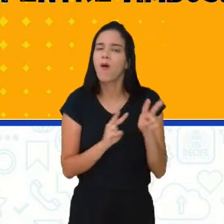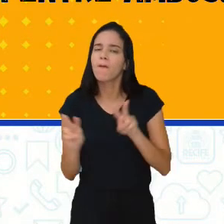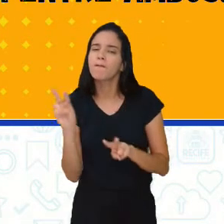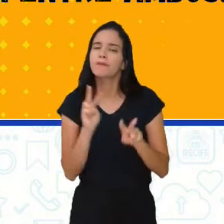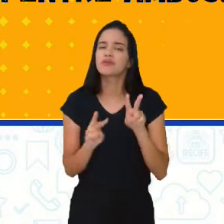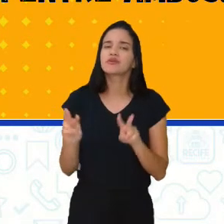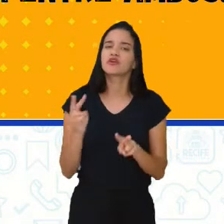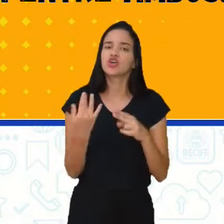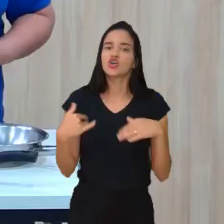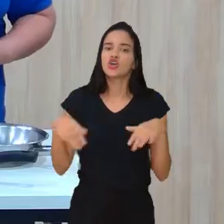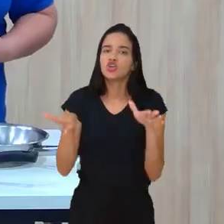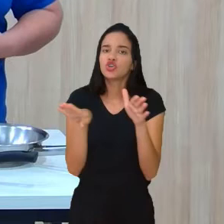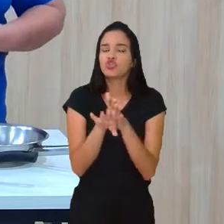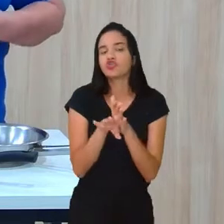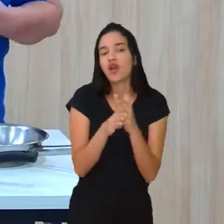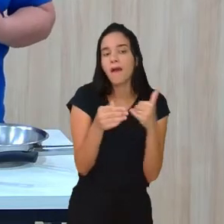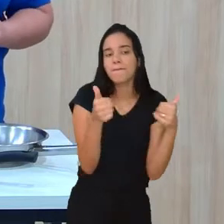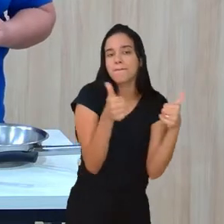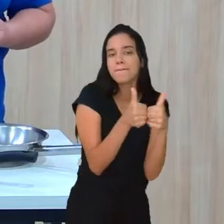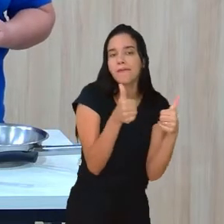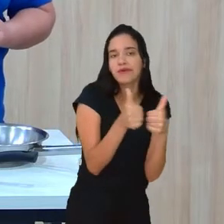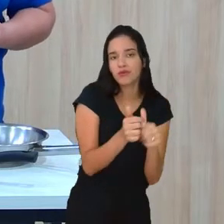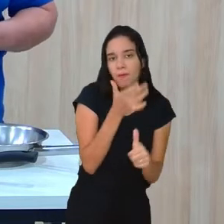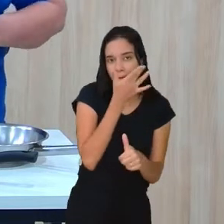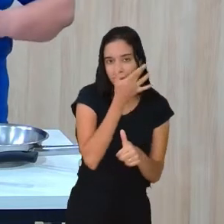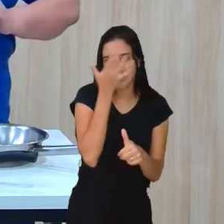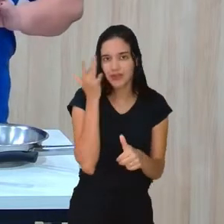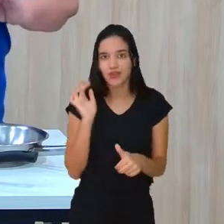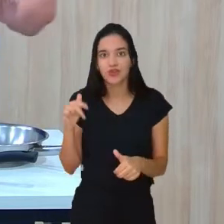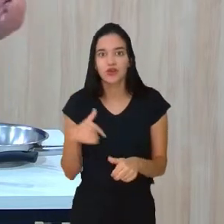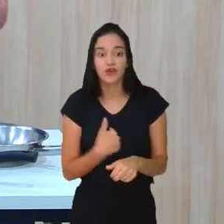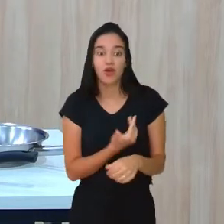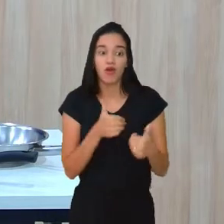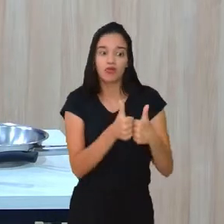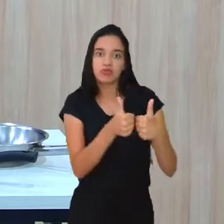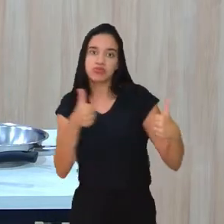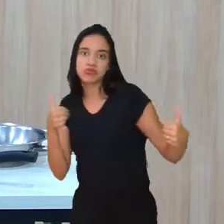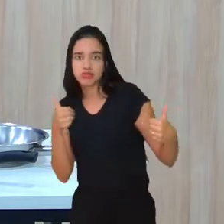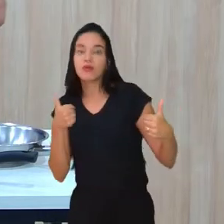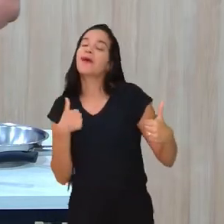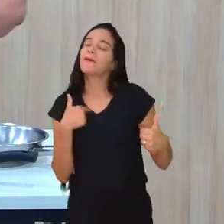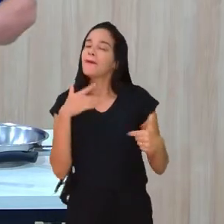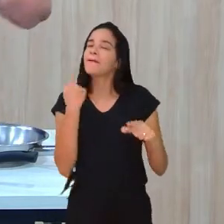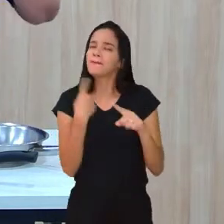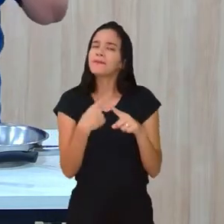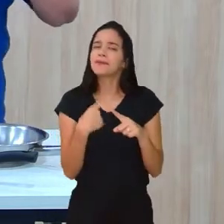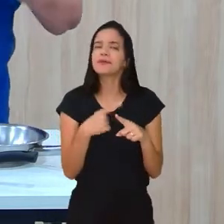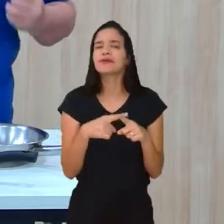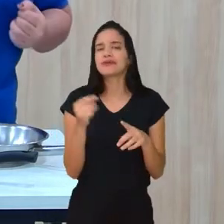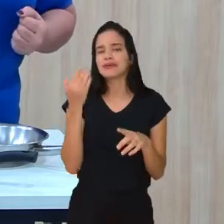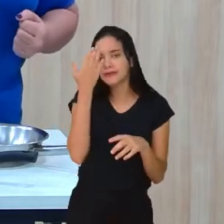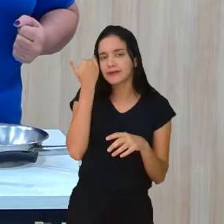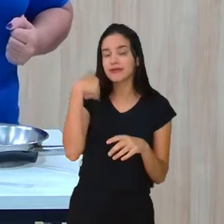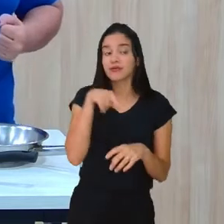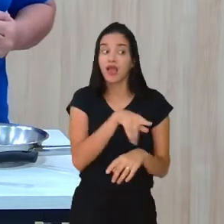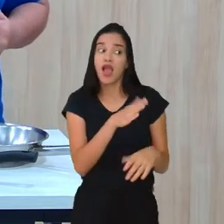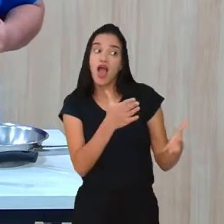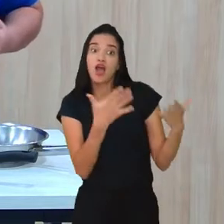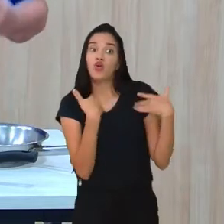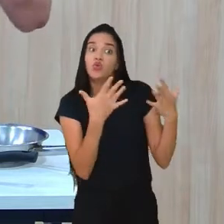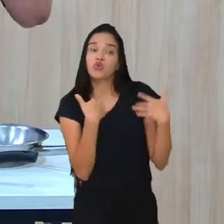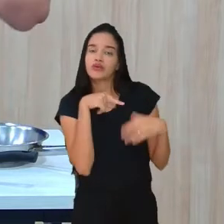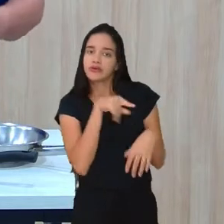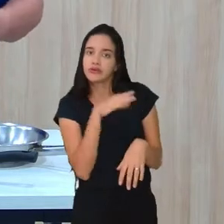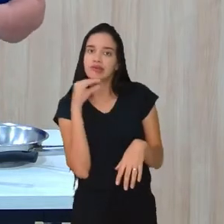quando a gente chega perto de alguém que está com muito calor, a gente logo quer se afastar, porque a gente sabe que aquele calor que está lá